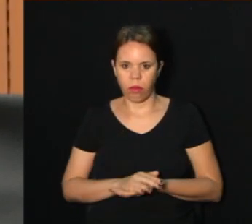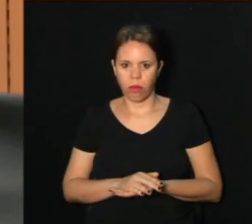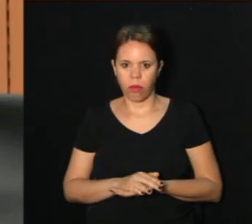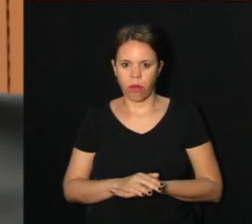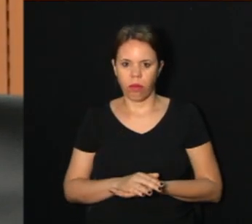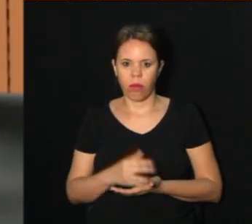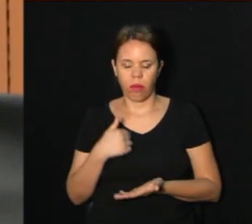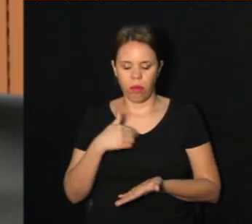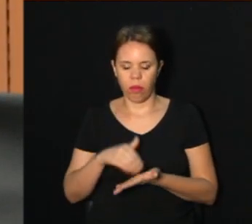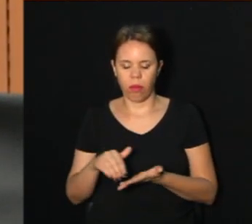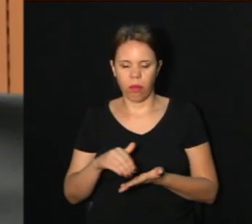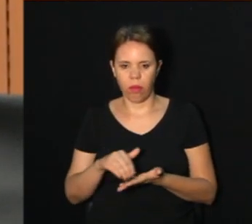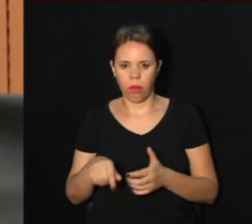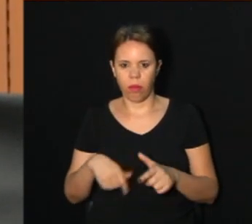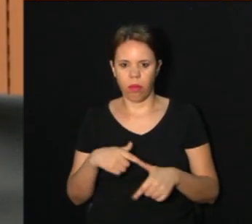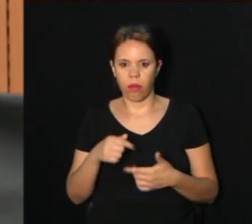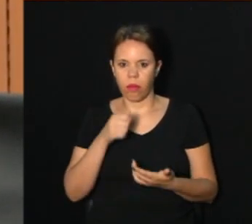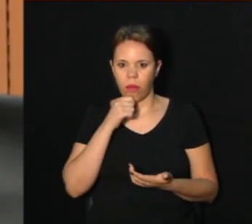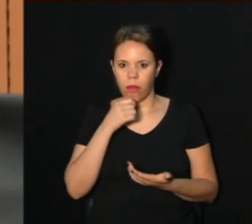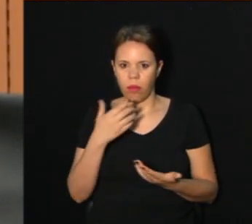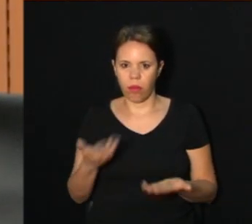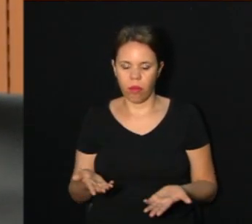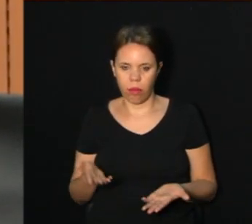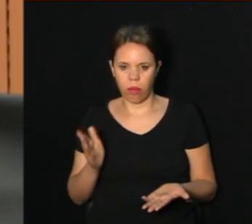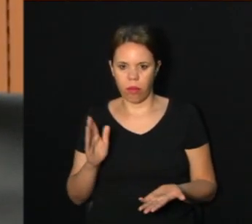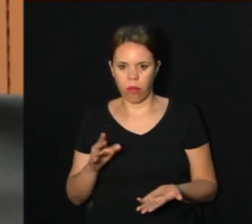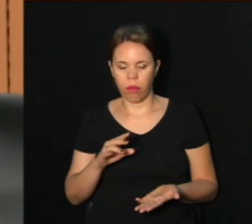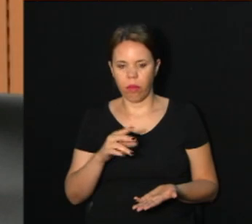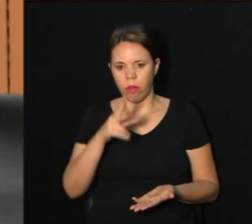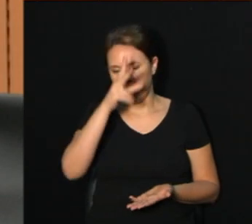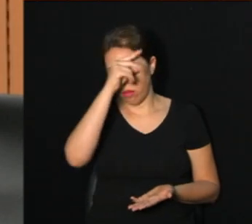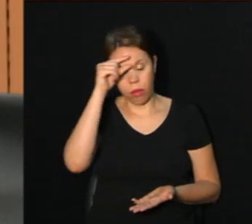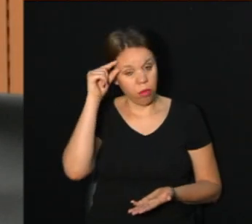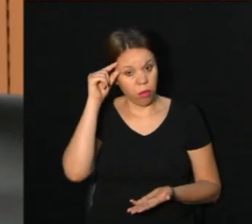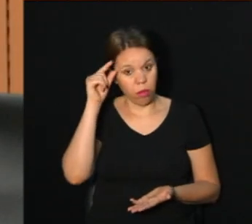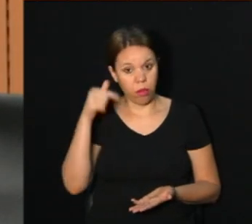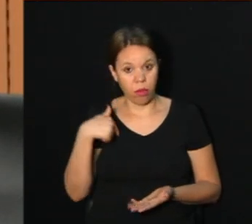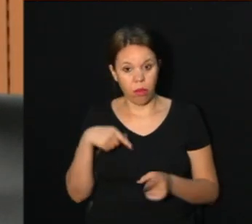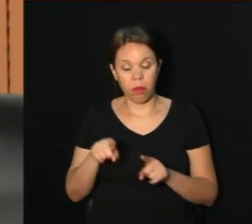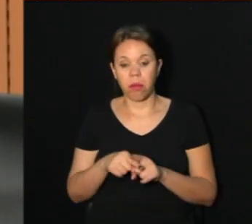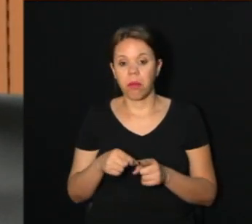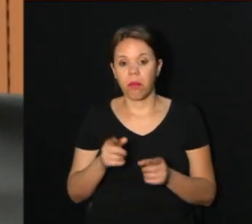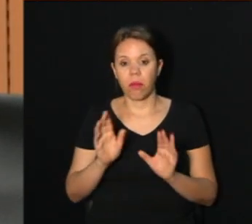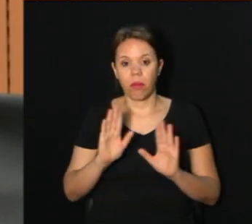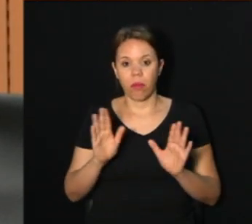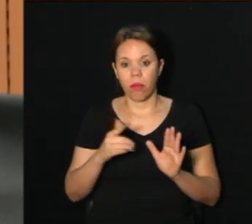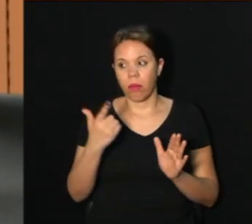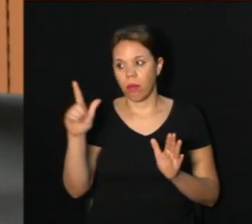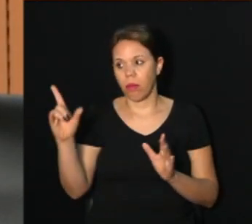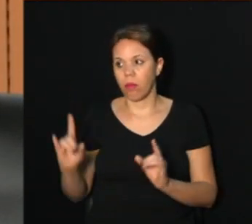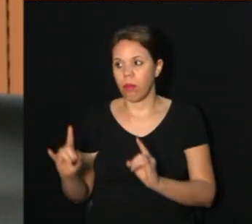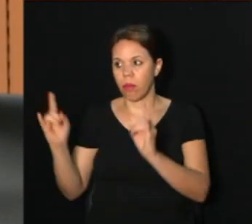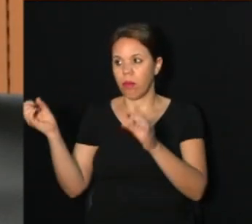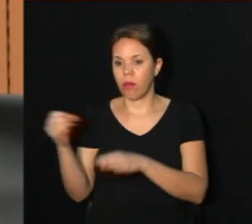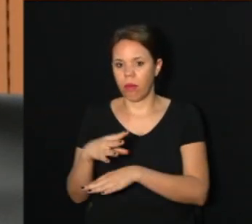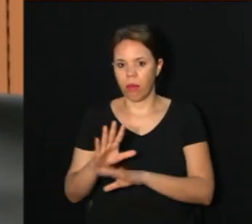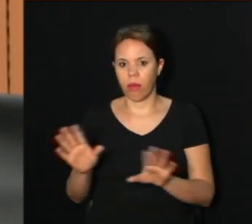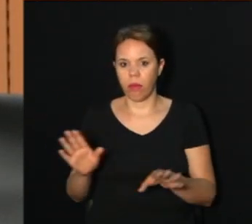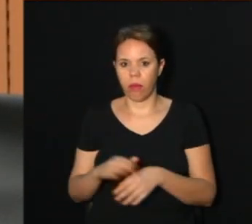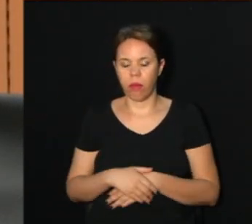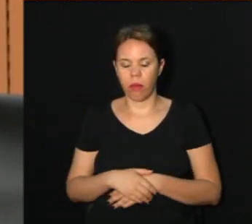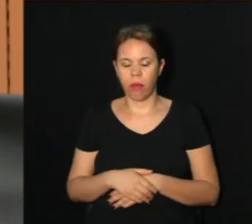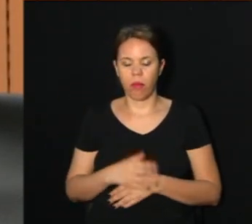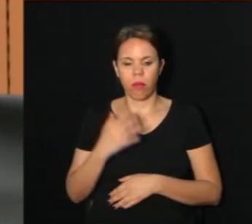condição de secretário e o Jonas Donizete estiver na condição de prefeito, tem previsão nenhuma da Procuradoria ir para um prédio novo. Acho